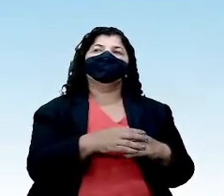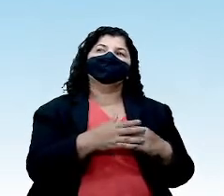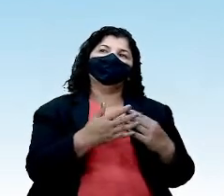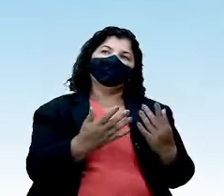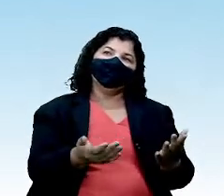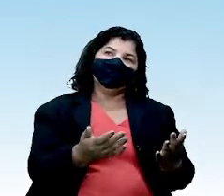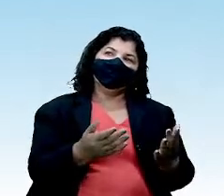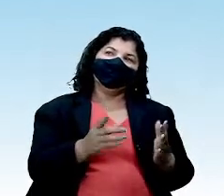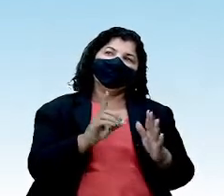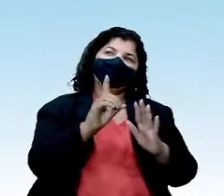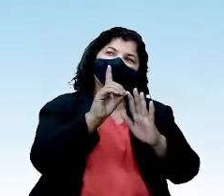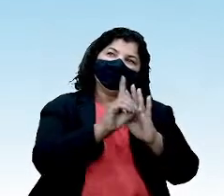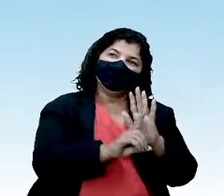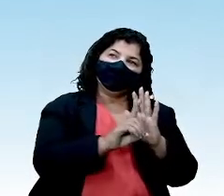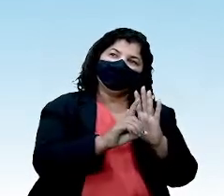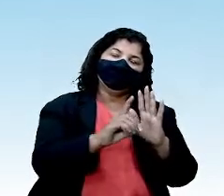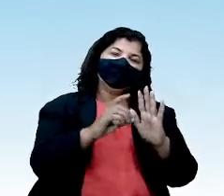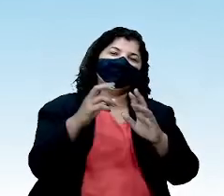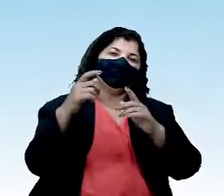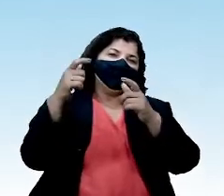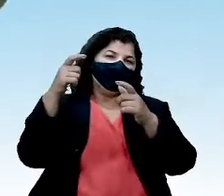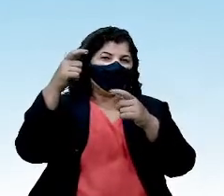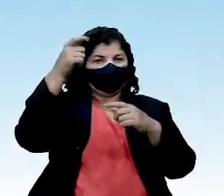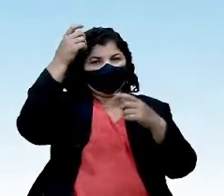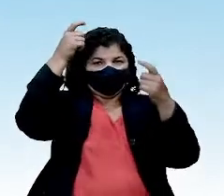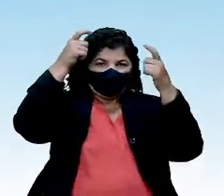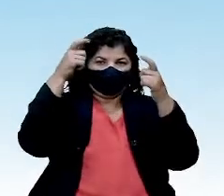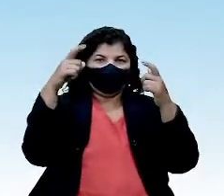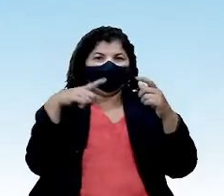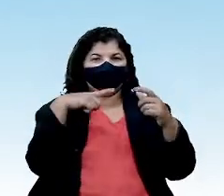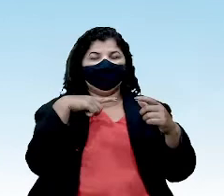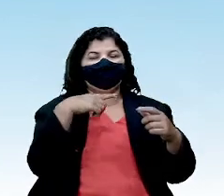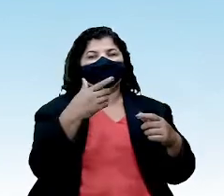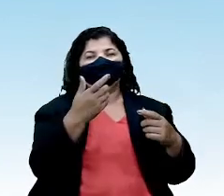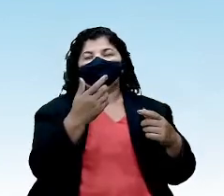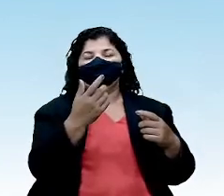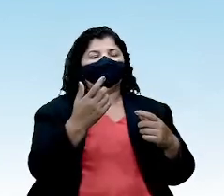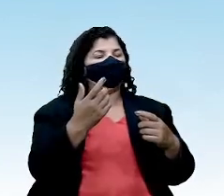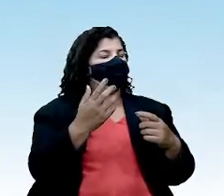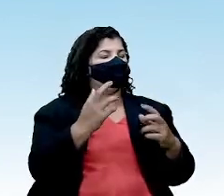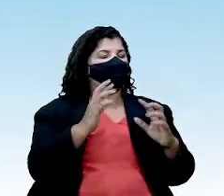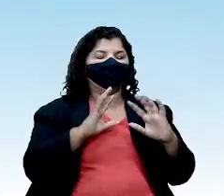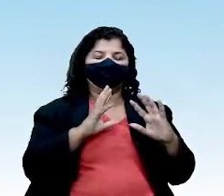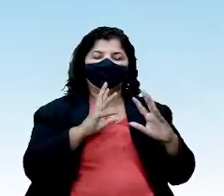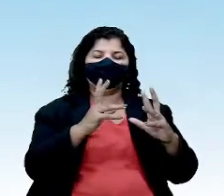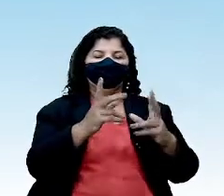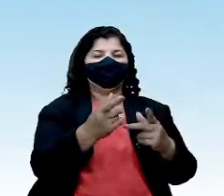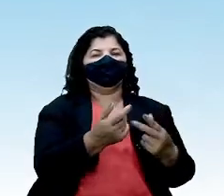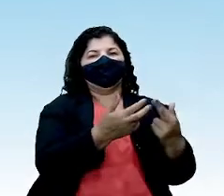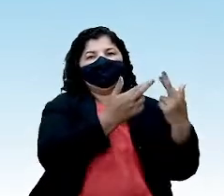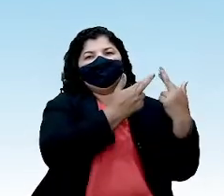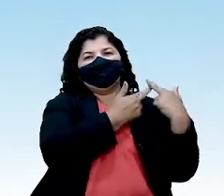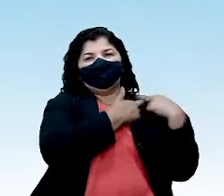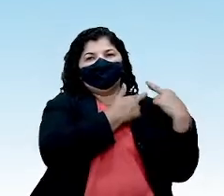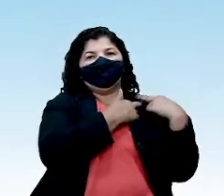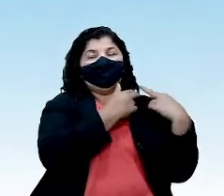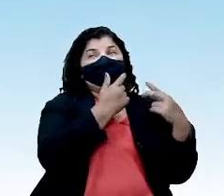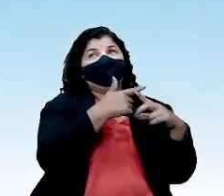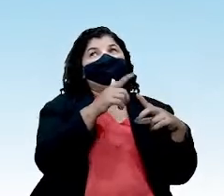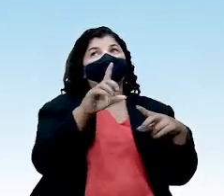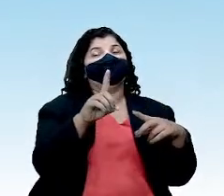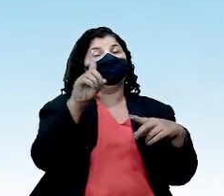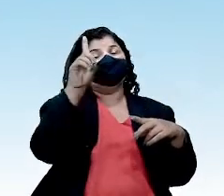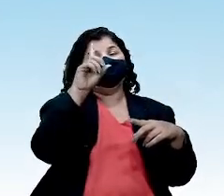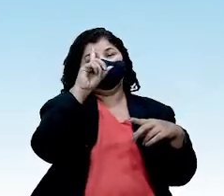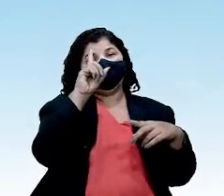que o rei tinha de governar, de modo absoluto, era de origem divina. Ou